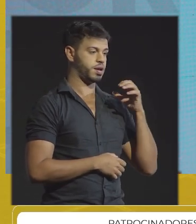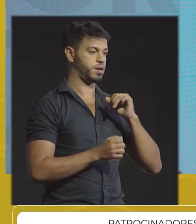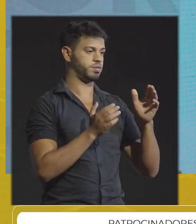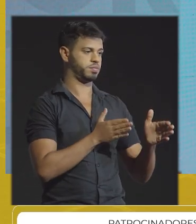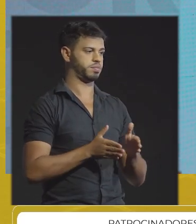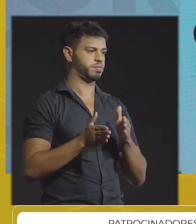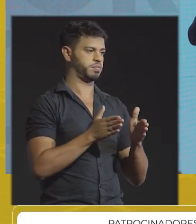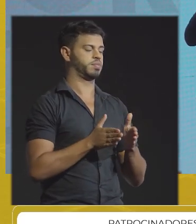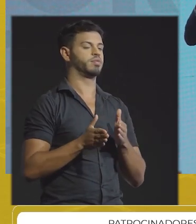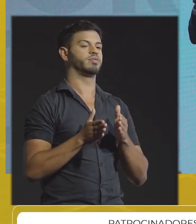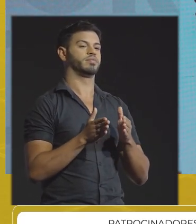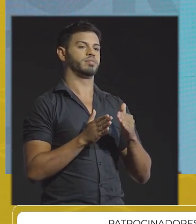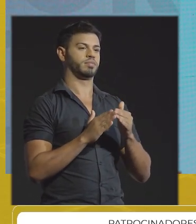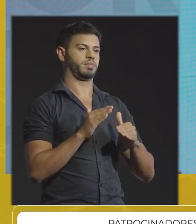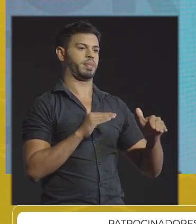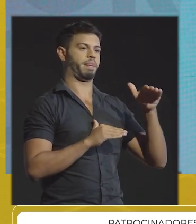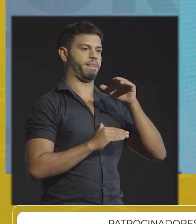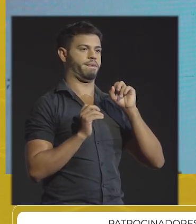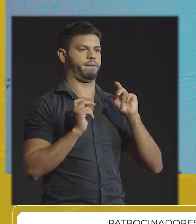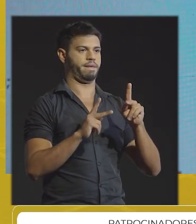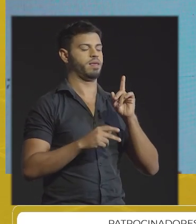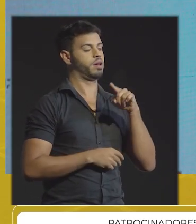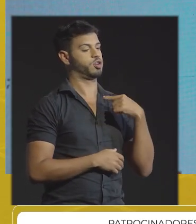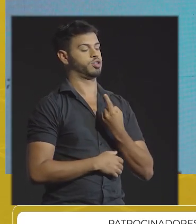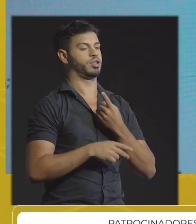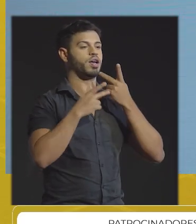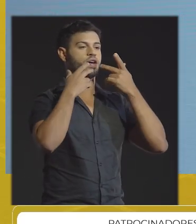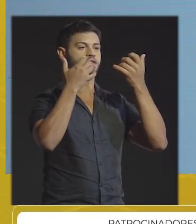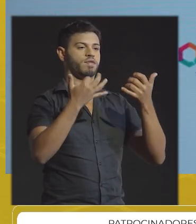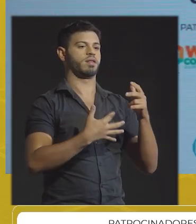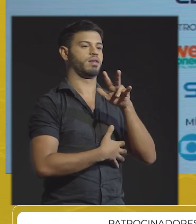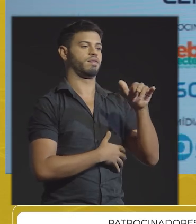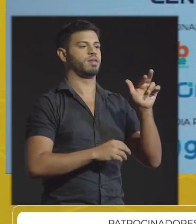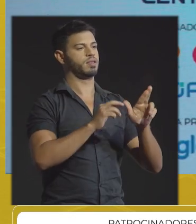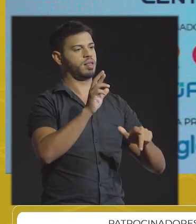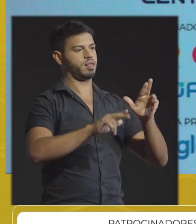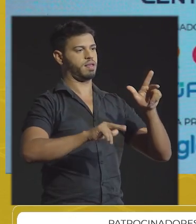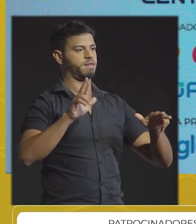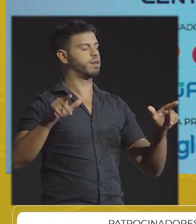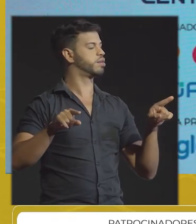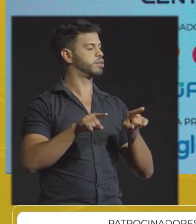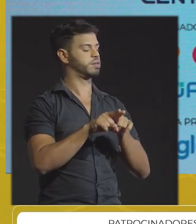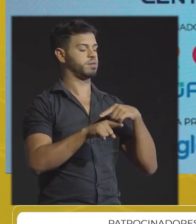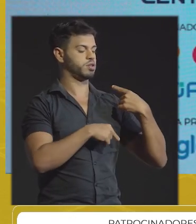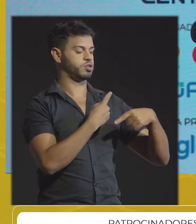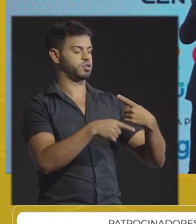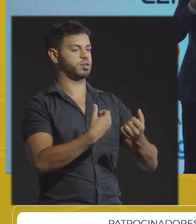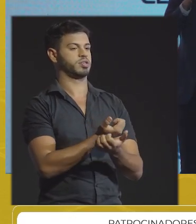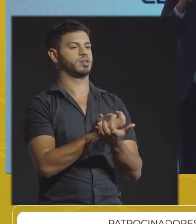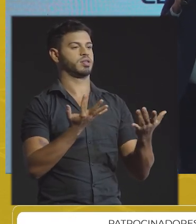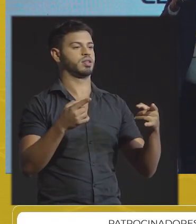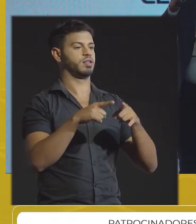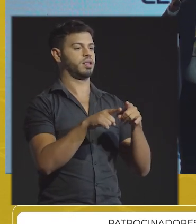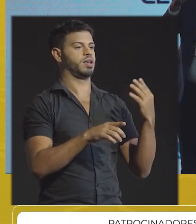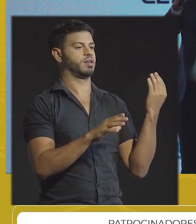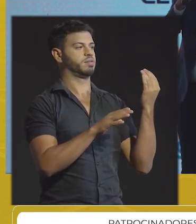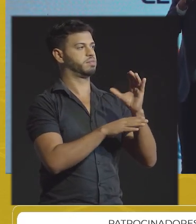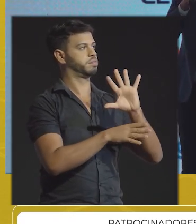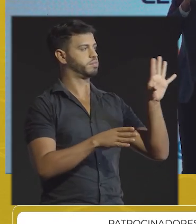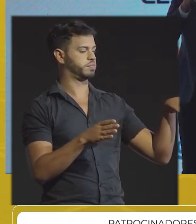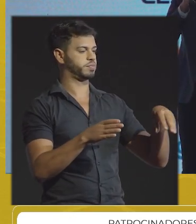produção tá a gente vai falar um pouquinho dessas diferenças né a geração distribuída ela tá inserida dentro